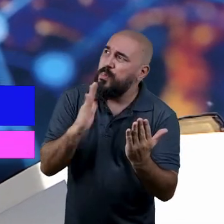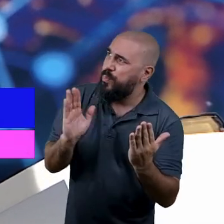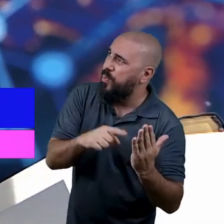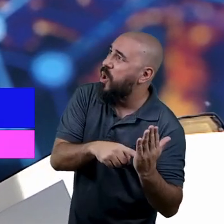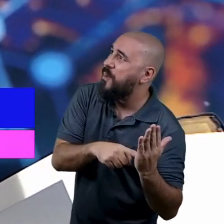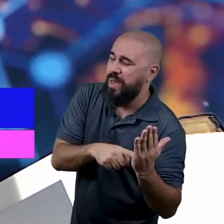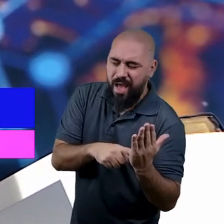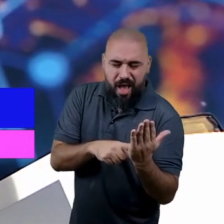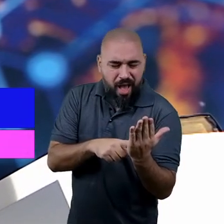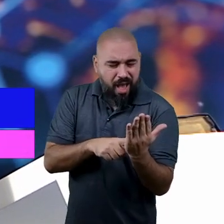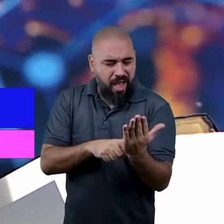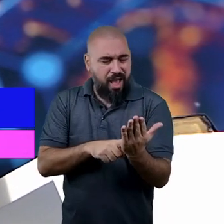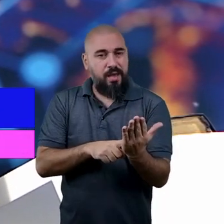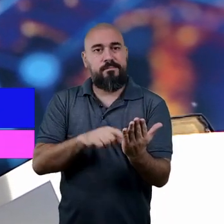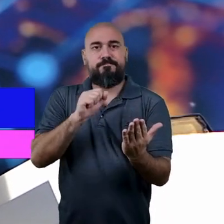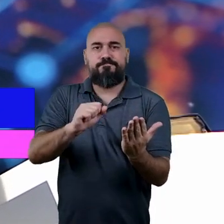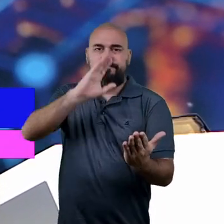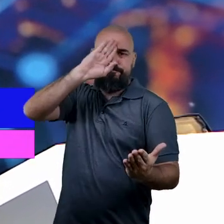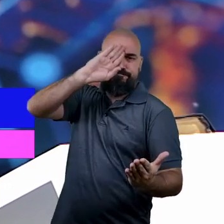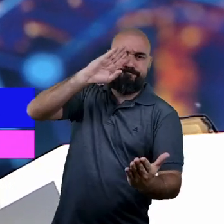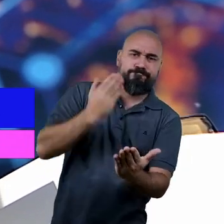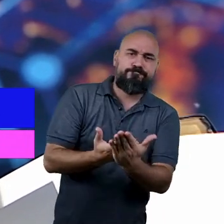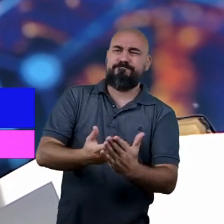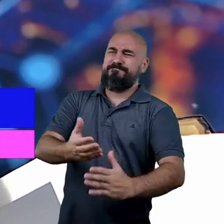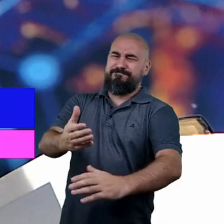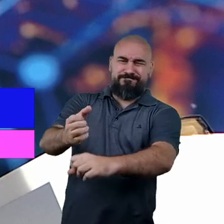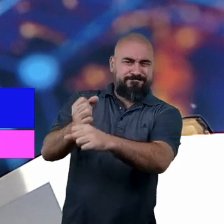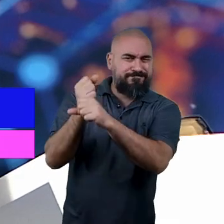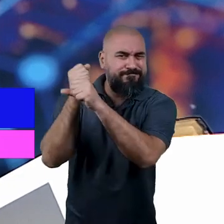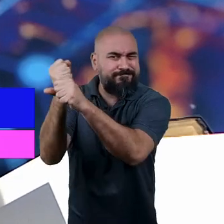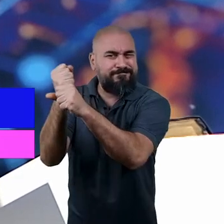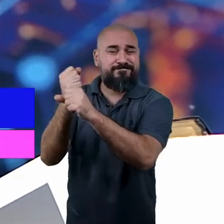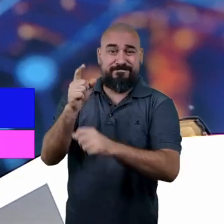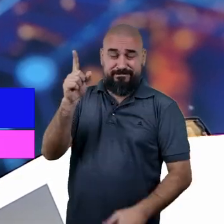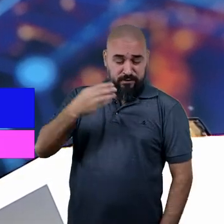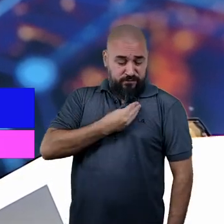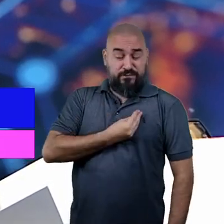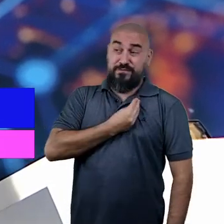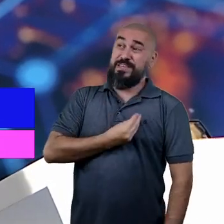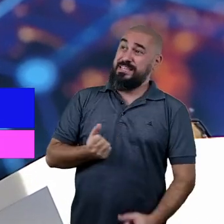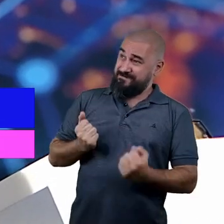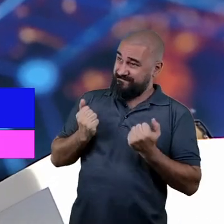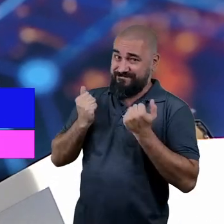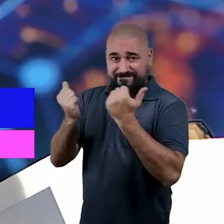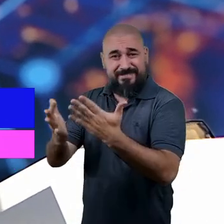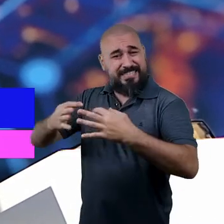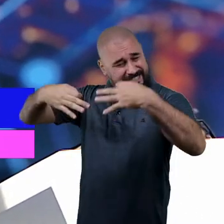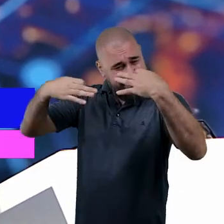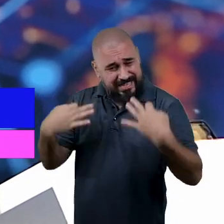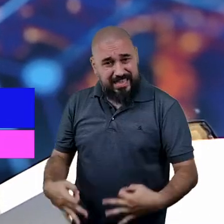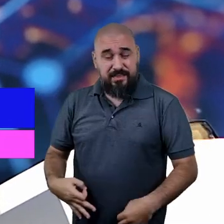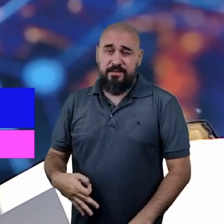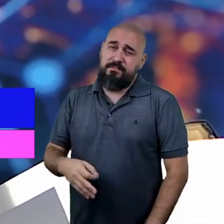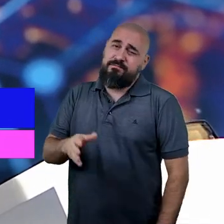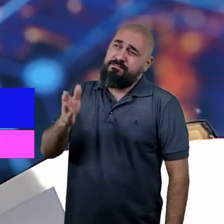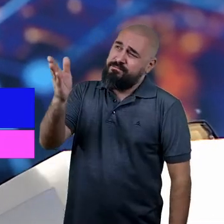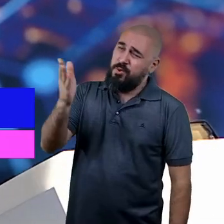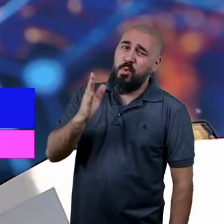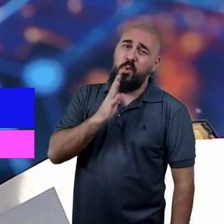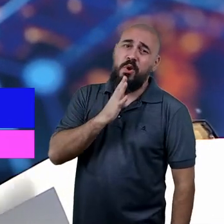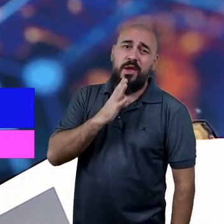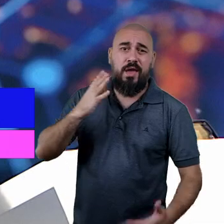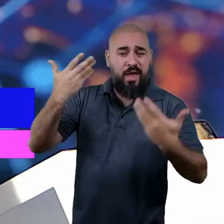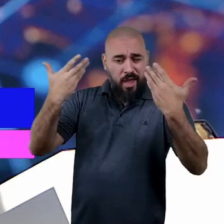sua vida na mão de Cristo, porque Ele entende as suas dores, Ele sabe as suas necessidades, Ele